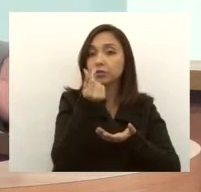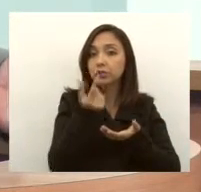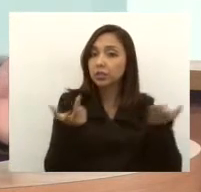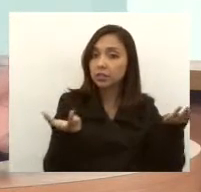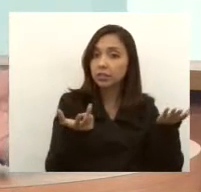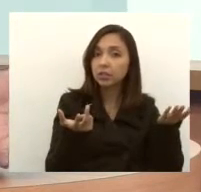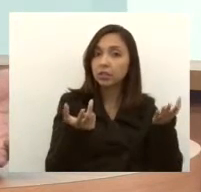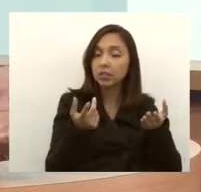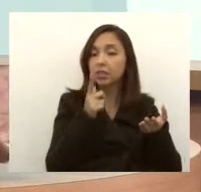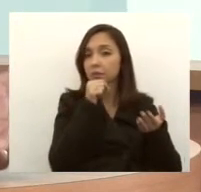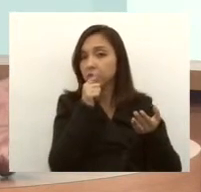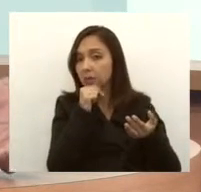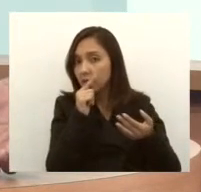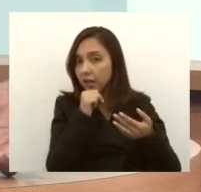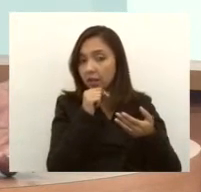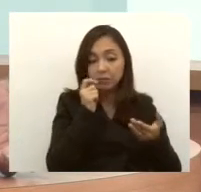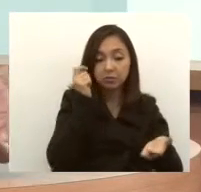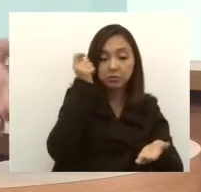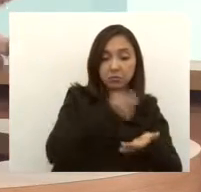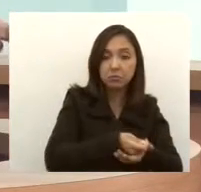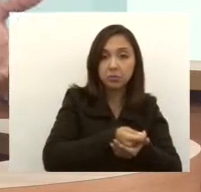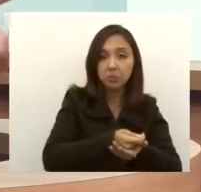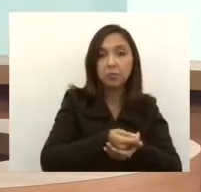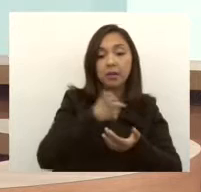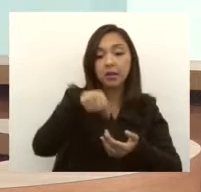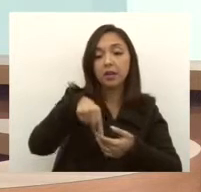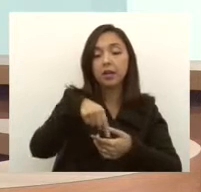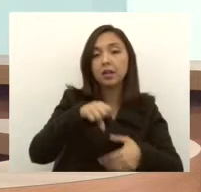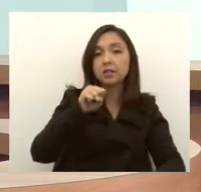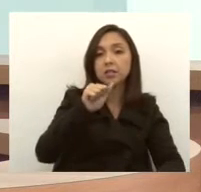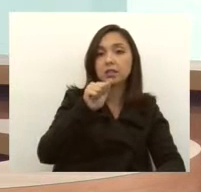contas de água que não pagaram a Sabesp?